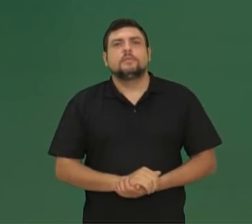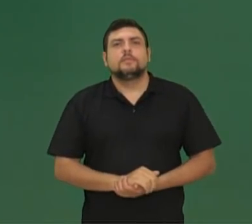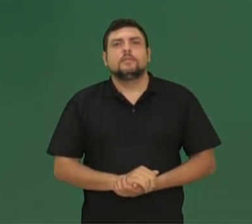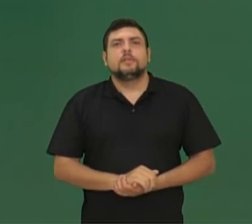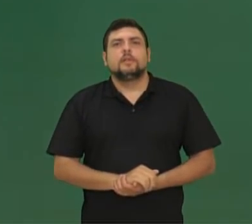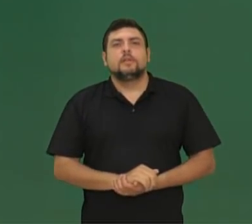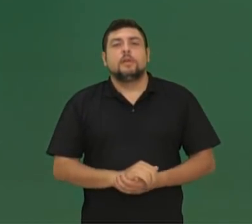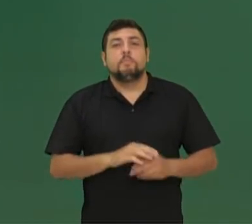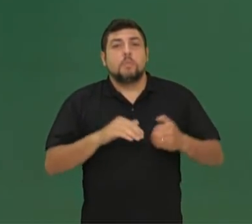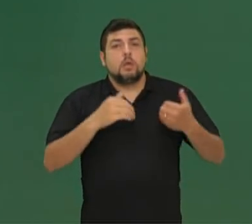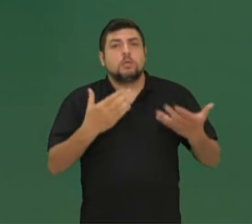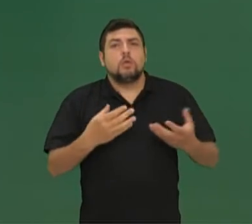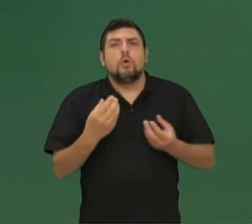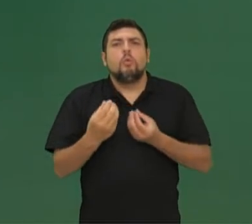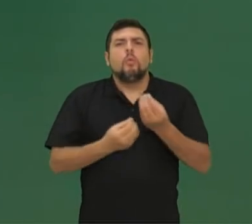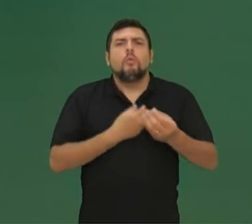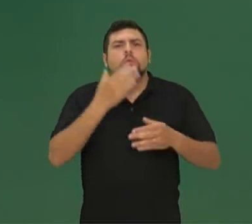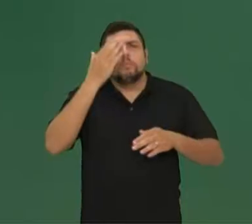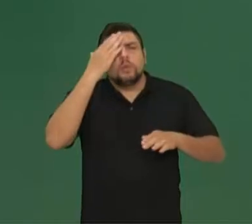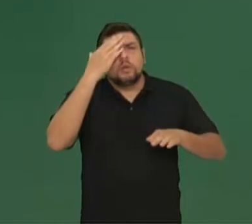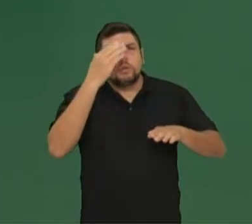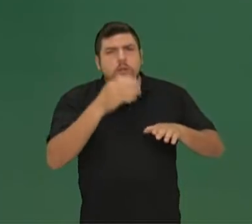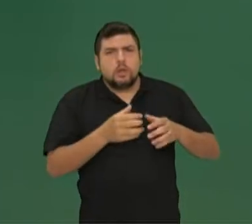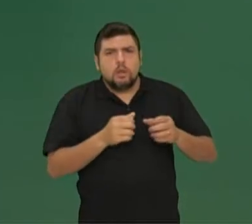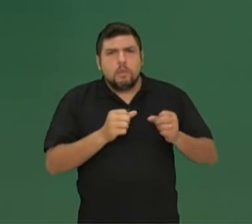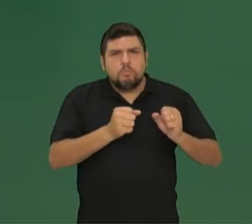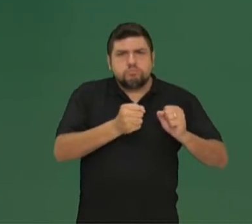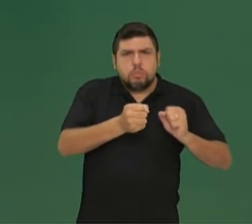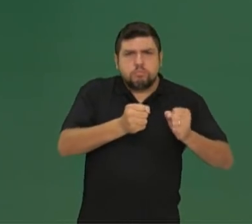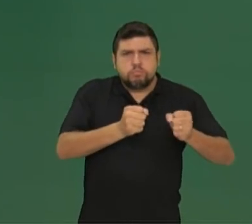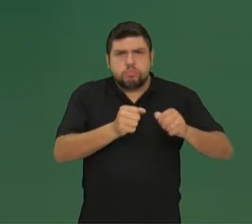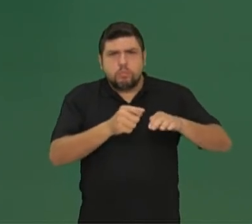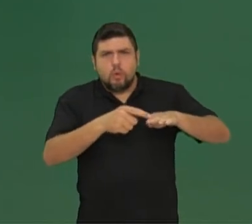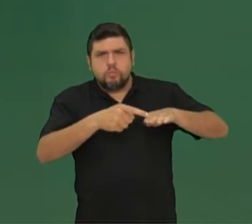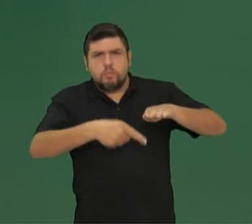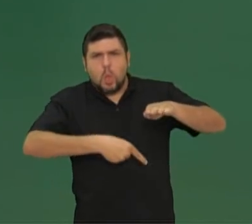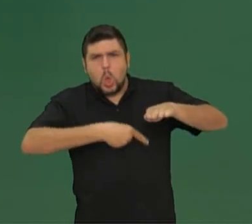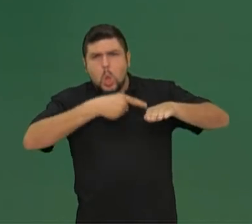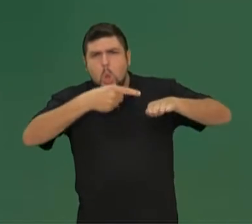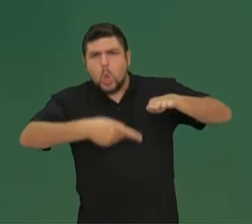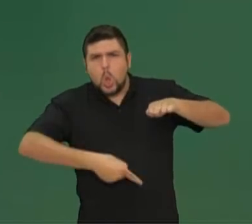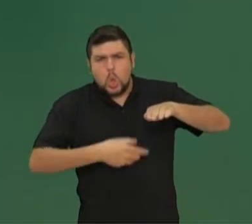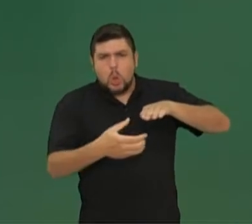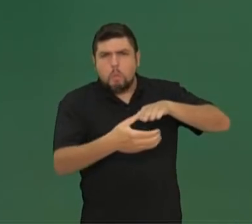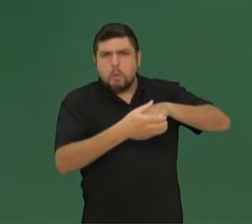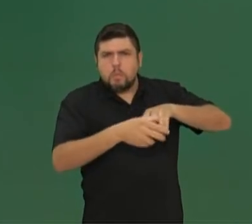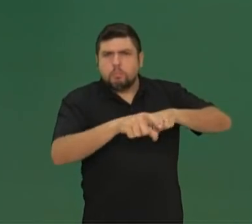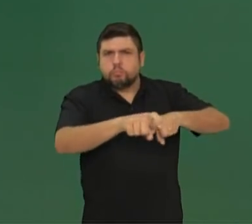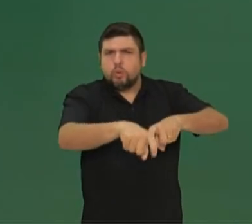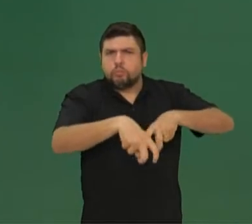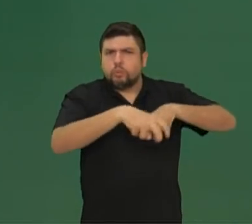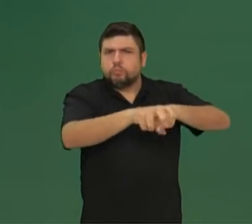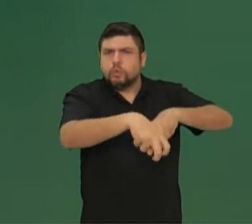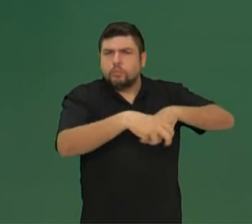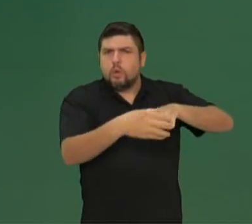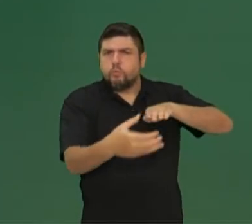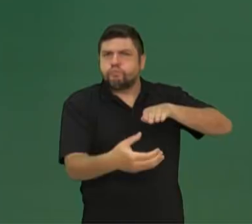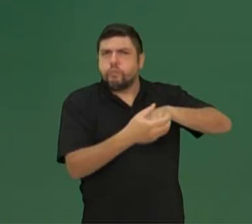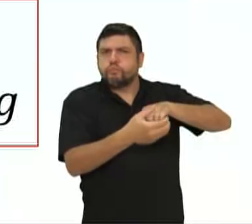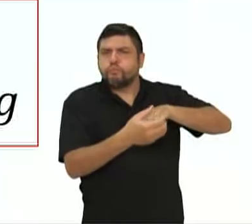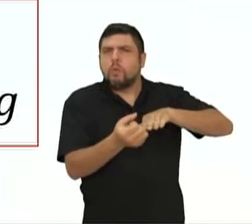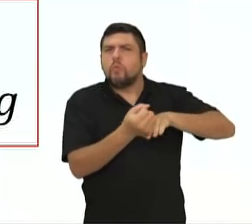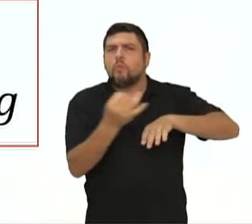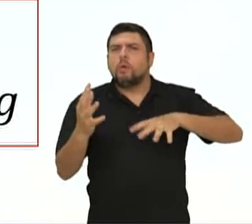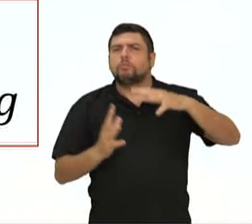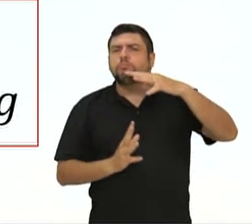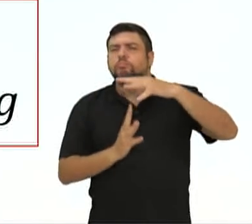quantidade aproximada de peso para colocar, né, esses chamados lastros dianteiros no meu maquinário agrícola? Então, eu tenho lá que